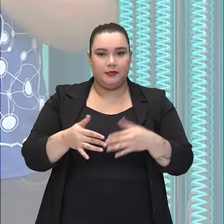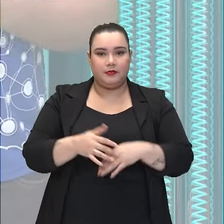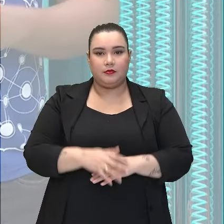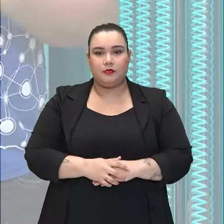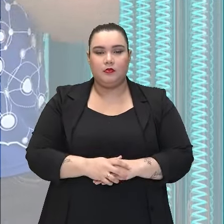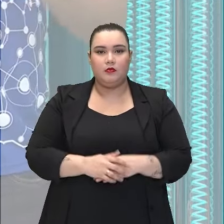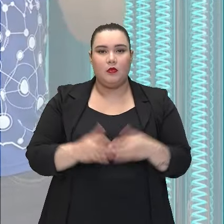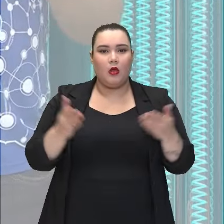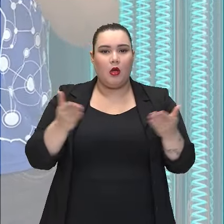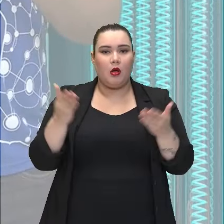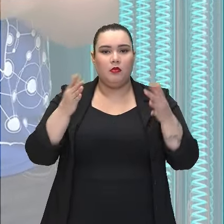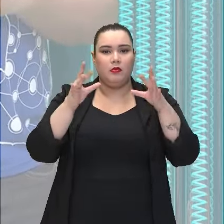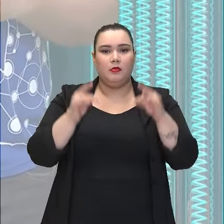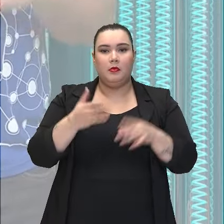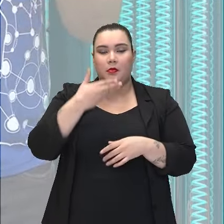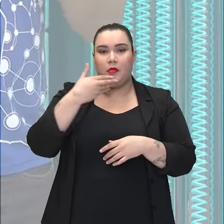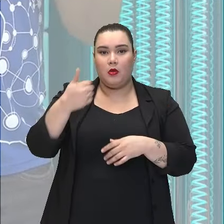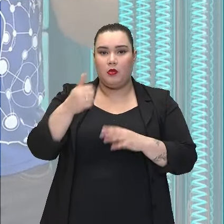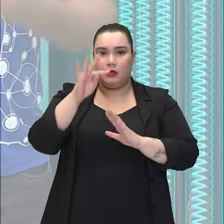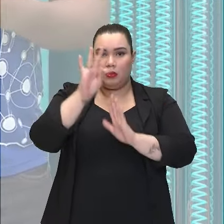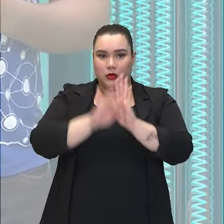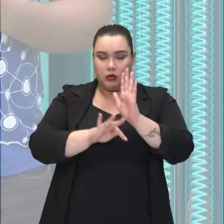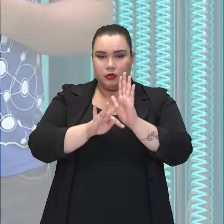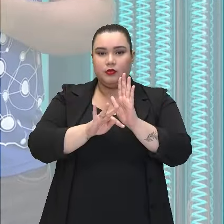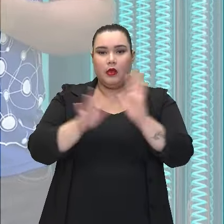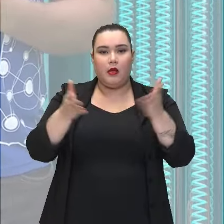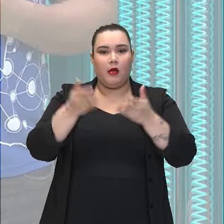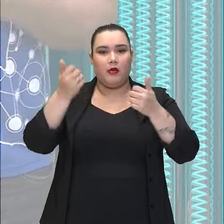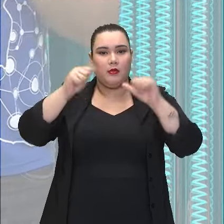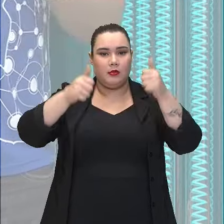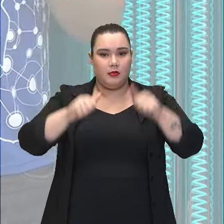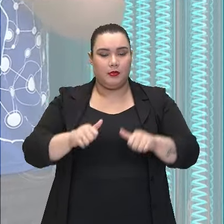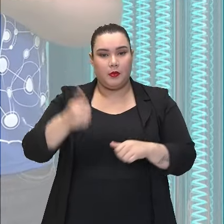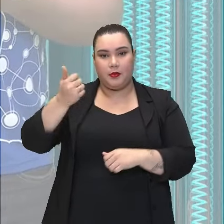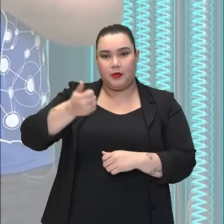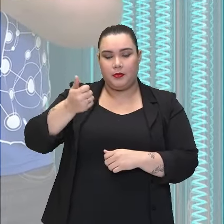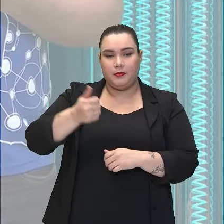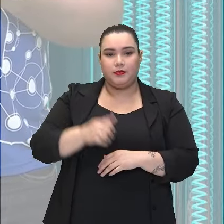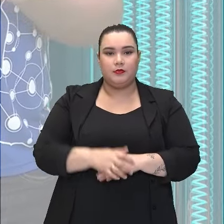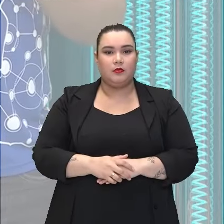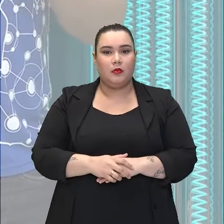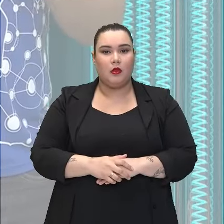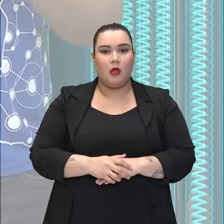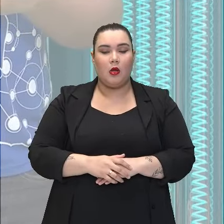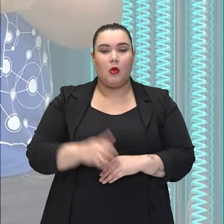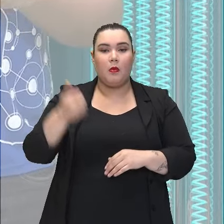observando melhor cada um dos nossos textos, vamos analisar o primeiro. O primeiro, nós